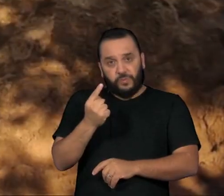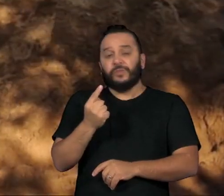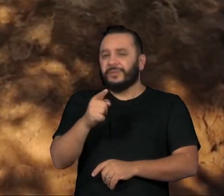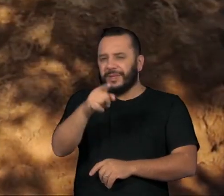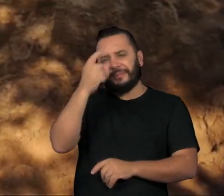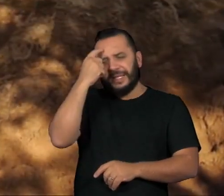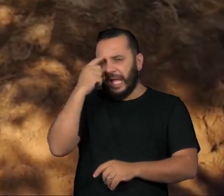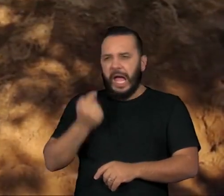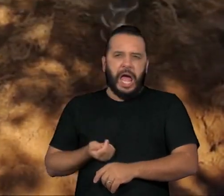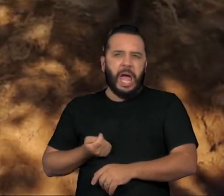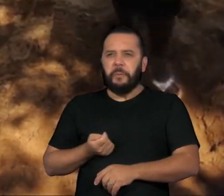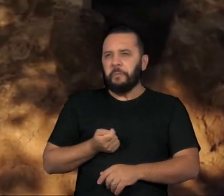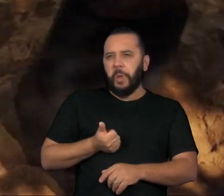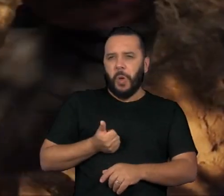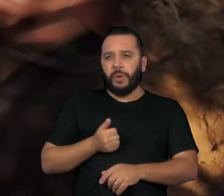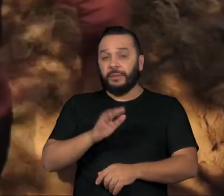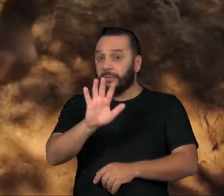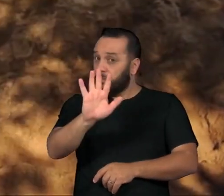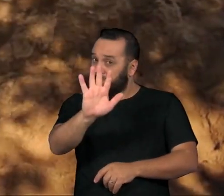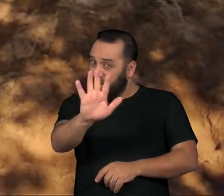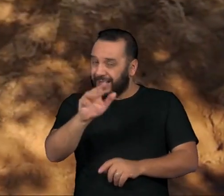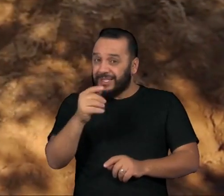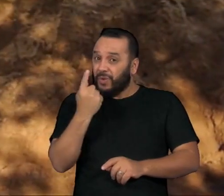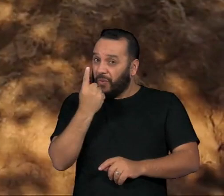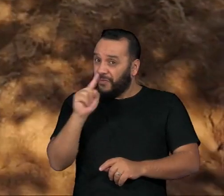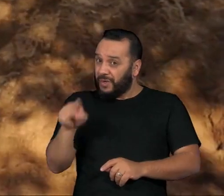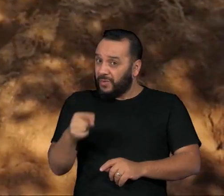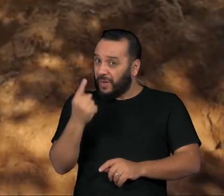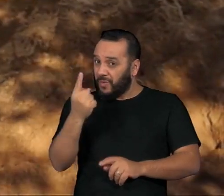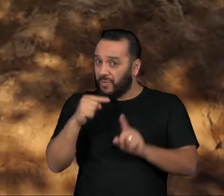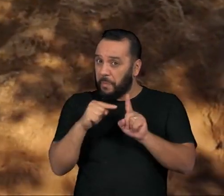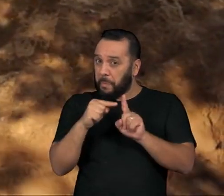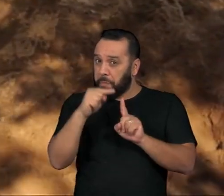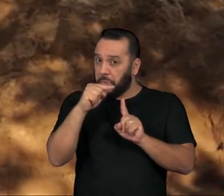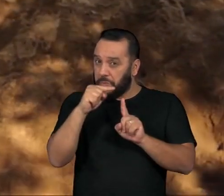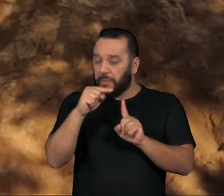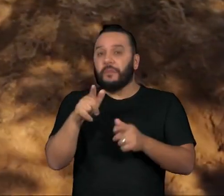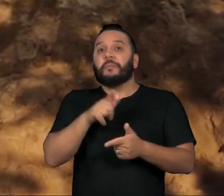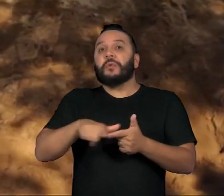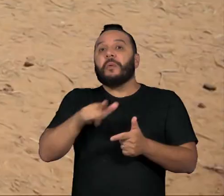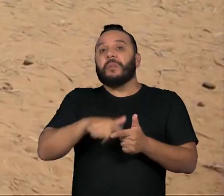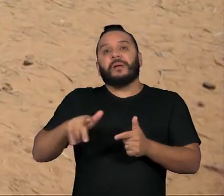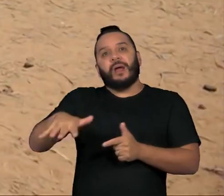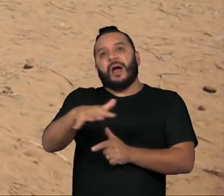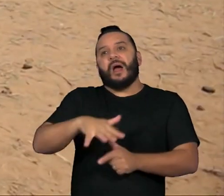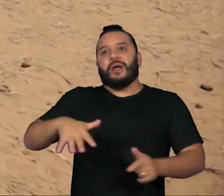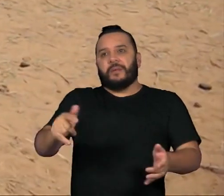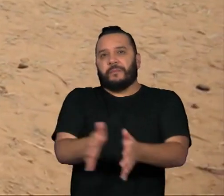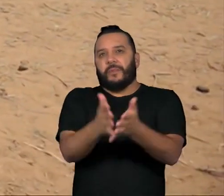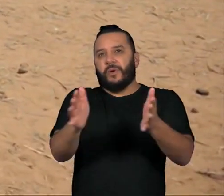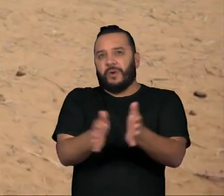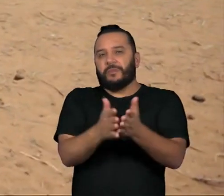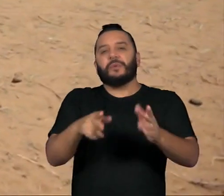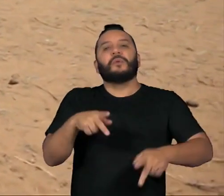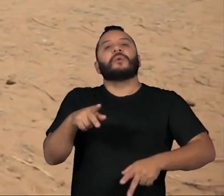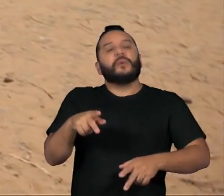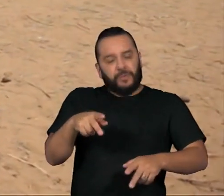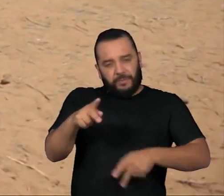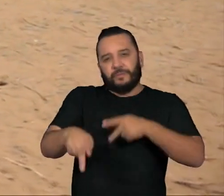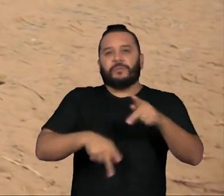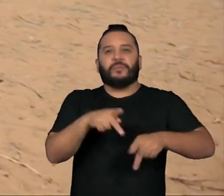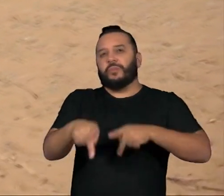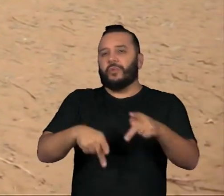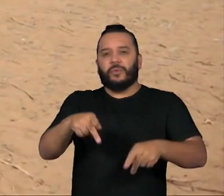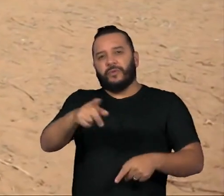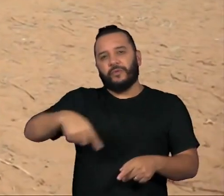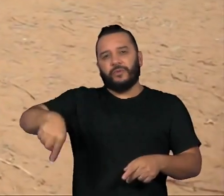parecer pouco, mas este aumento causa problemas principalmente em áreas mais pobres, onde as populações não conseguem